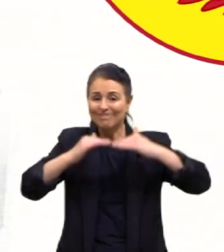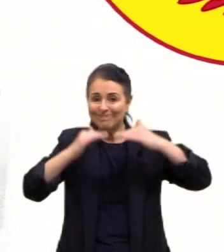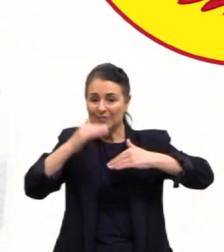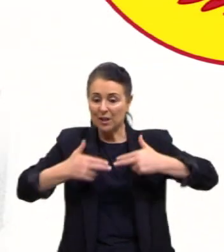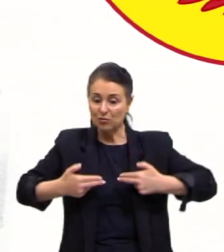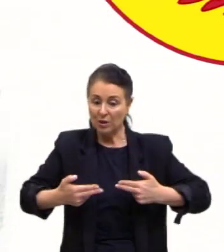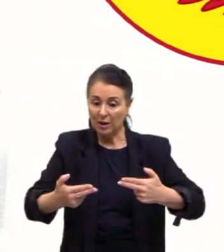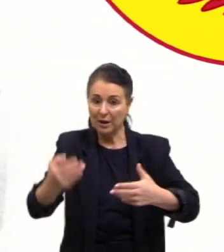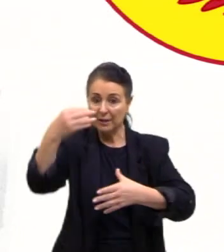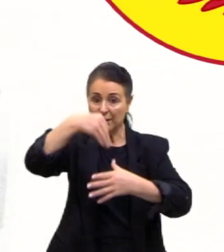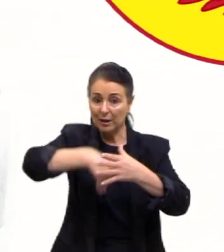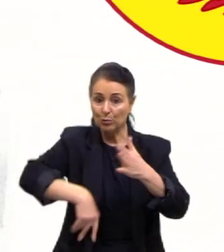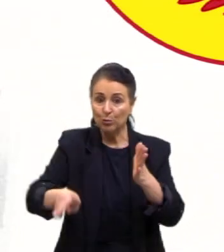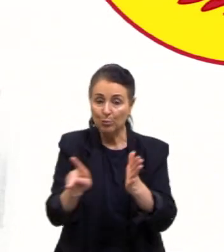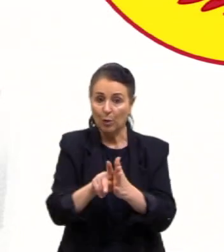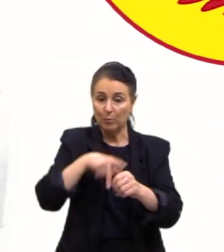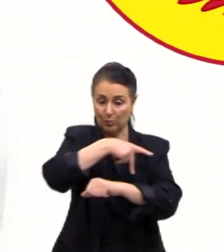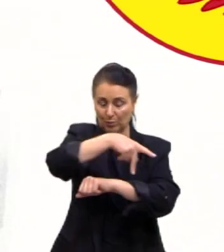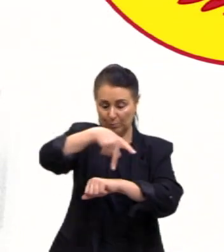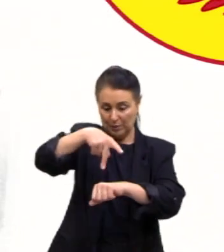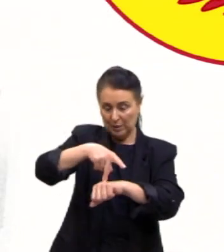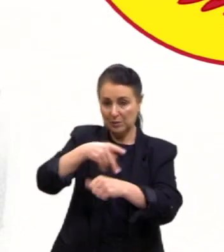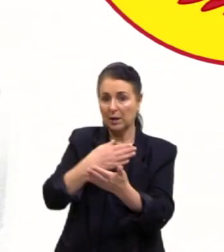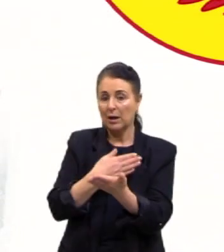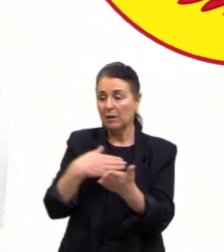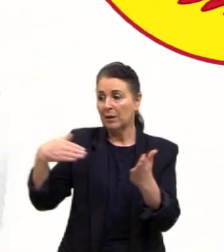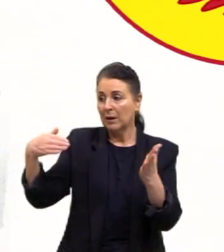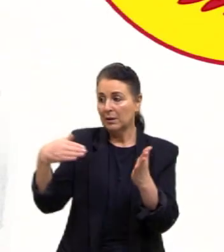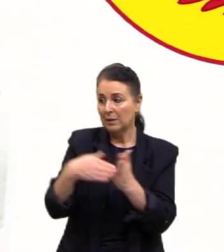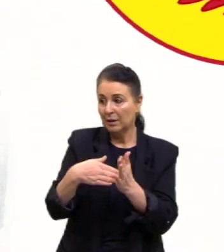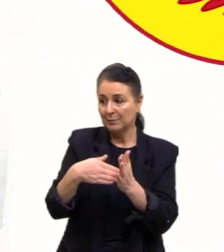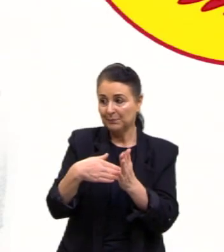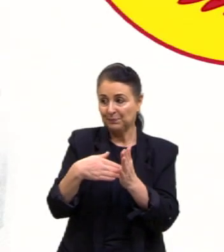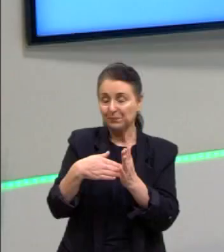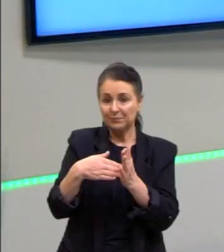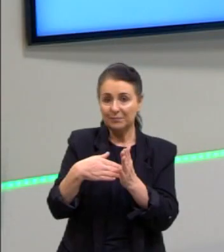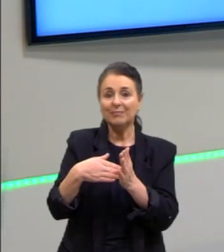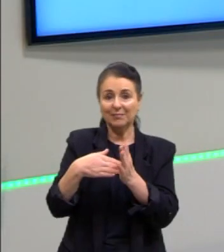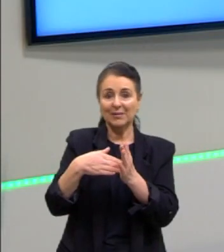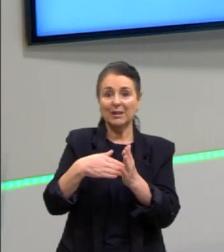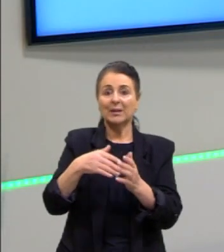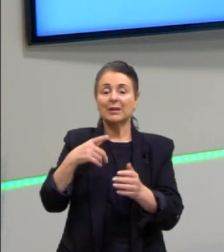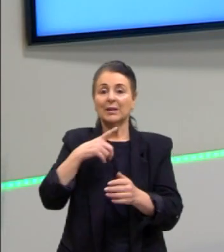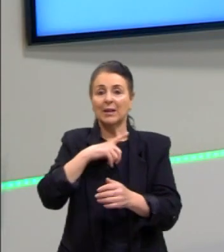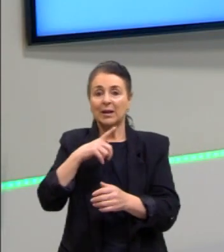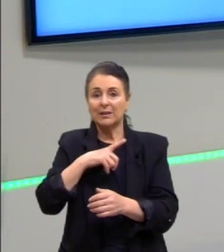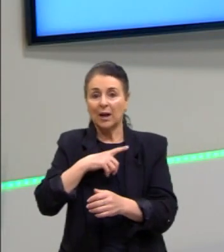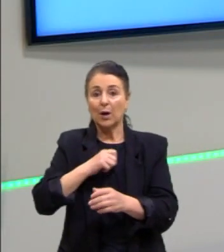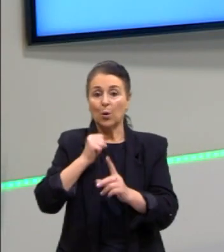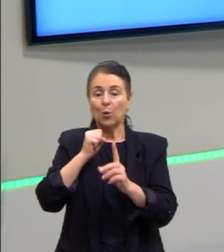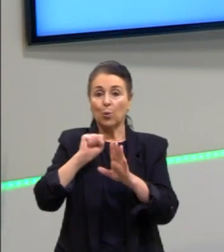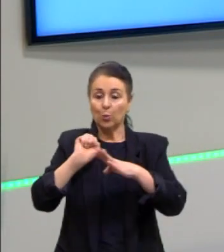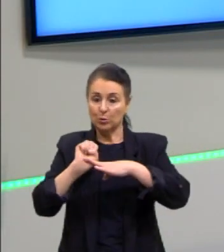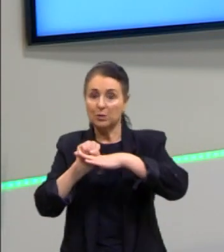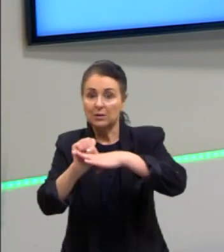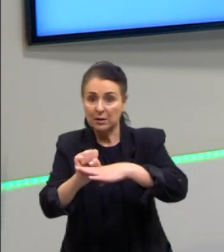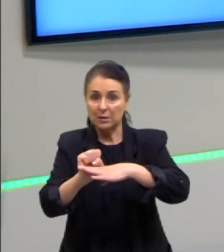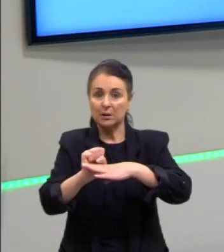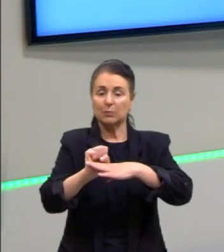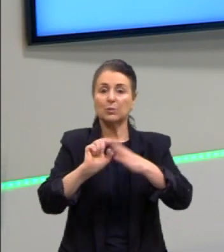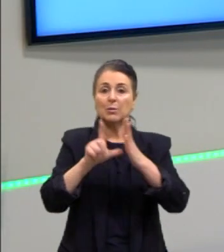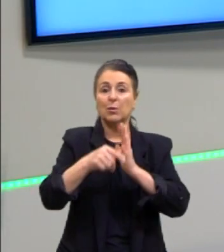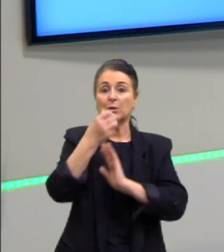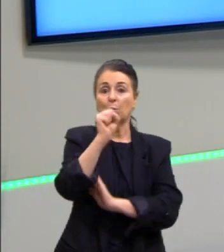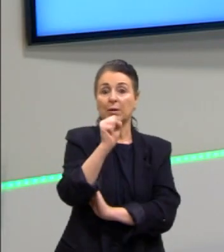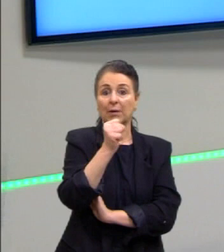guerra civil que vai até 87 também com muita influência da União Soviética e do socialismo depois em 87